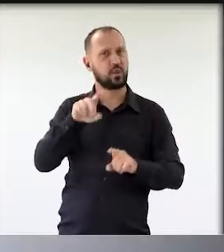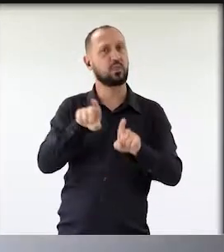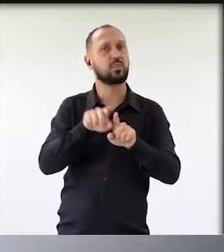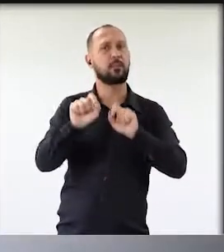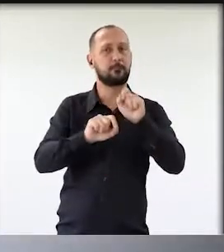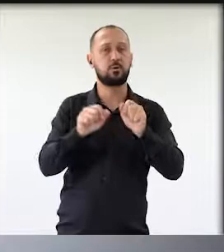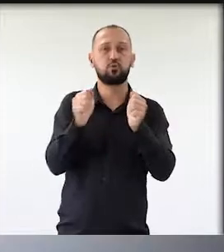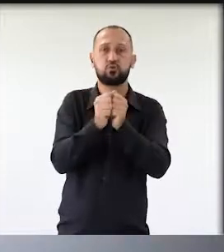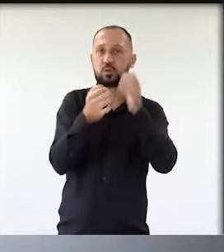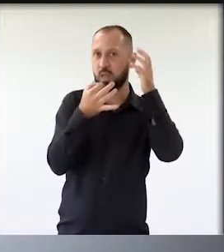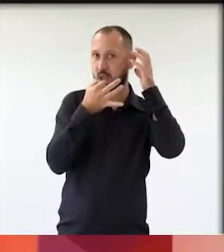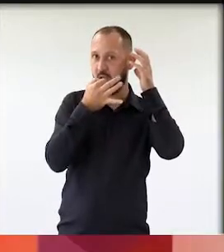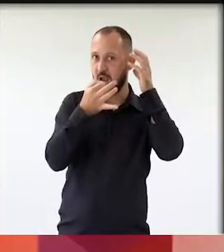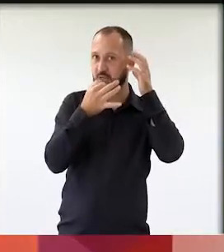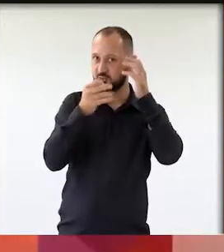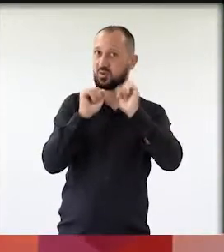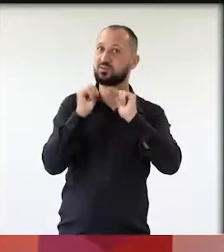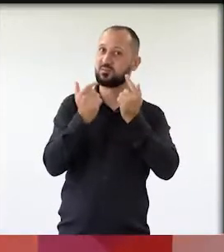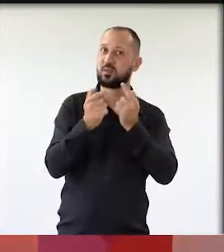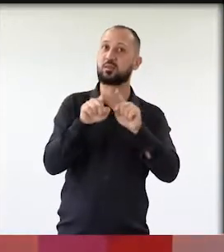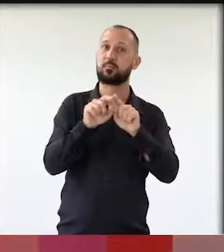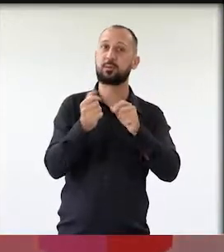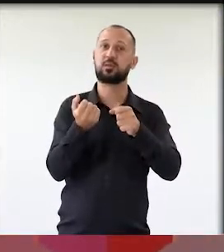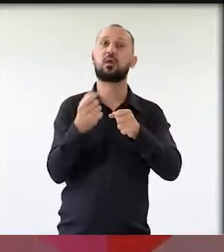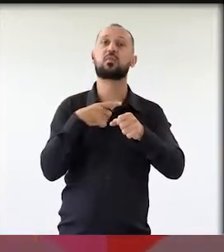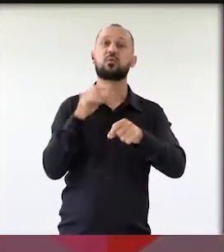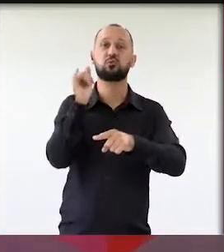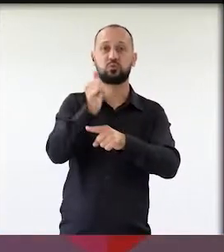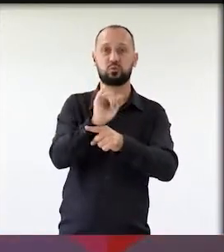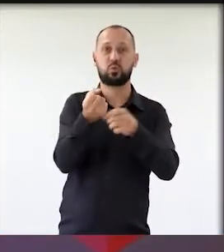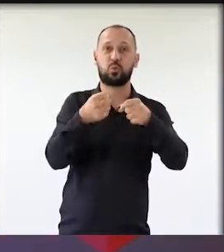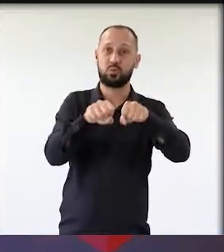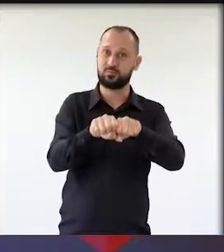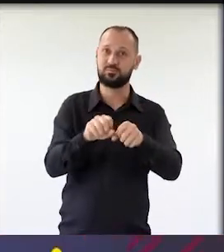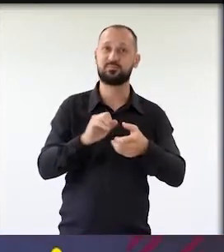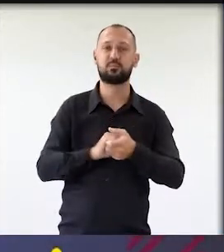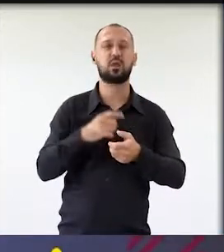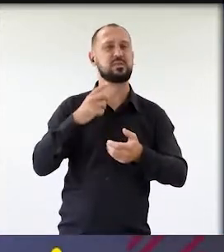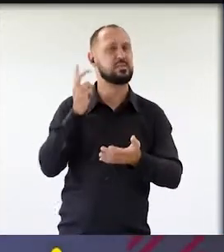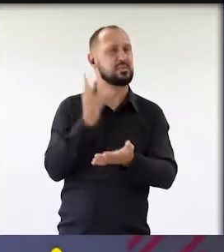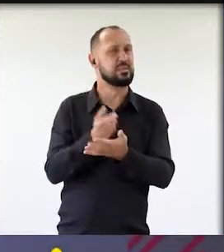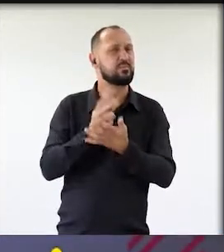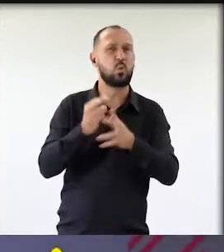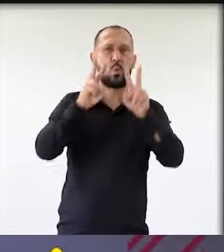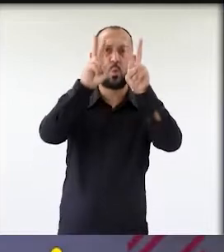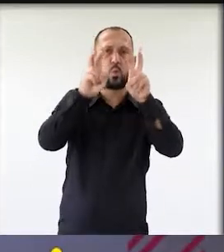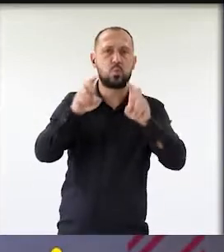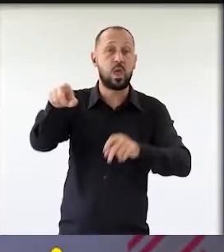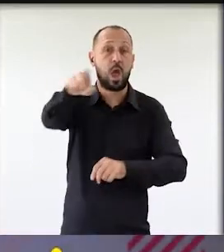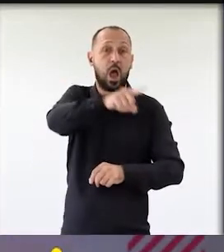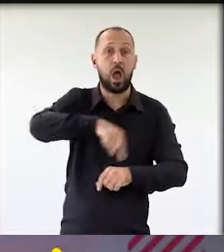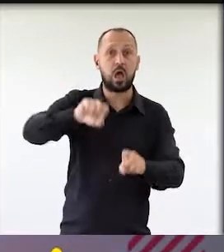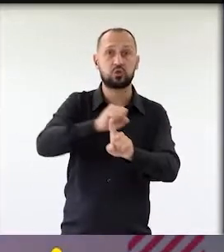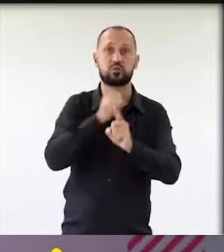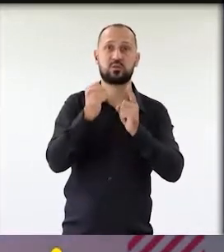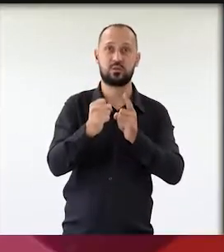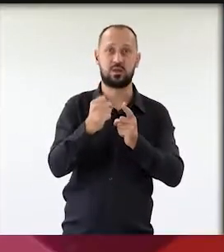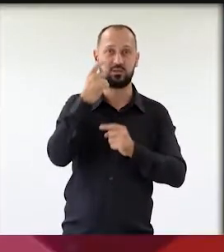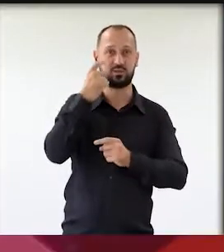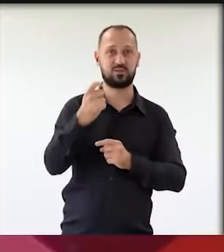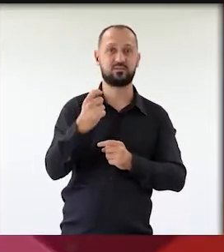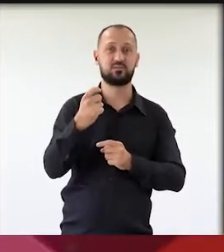você também pode conferir na Rádio Assembleia e no nosso canal do YouTube, sempre trazendo temas de interesse